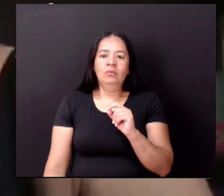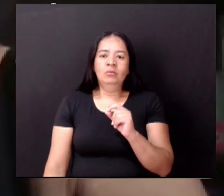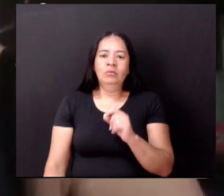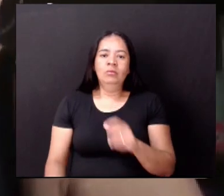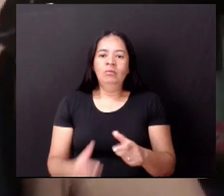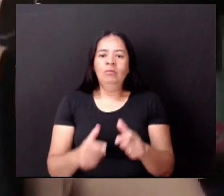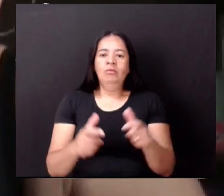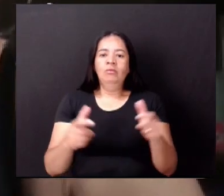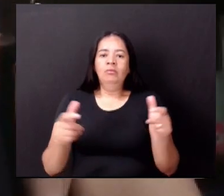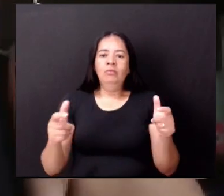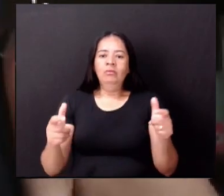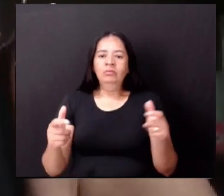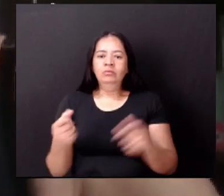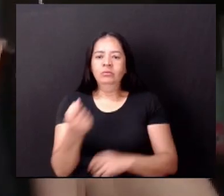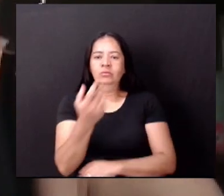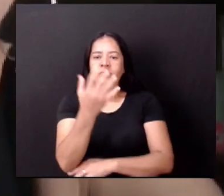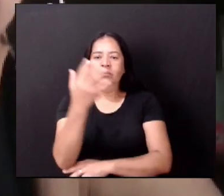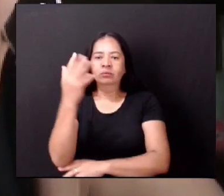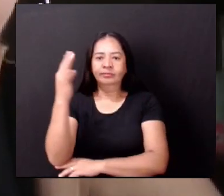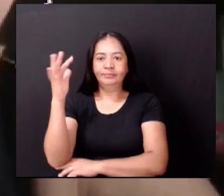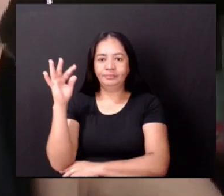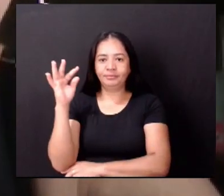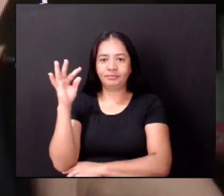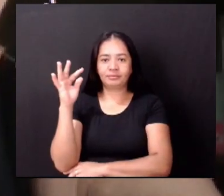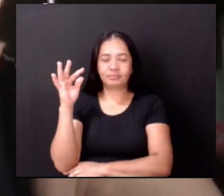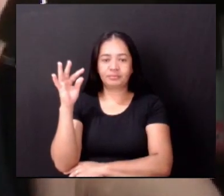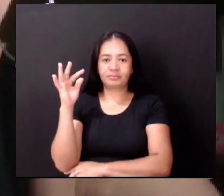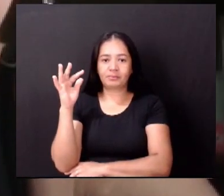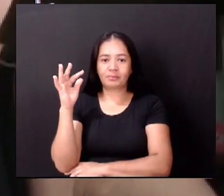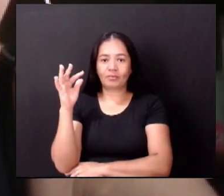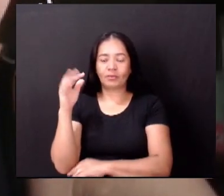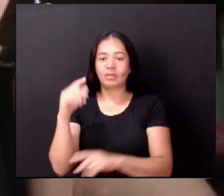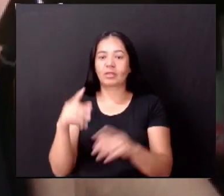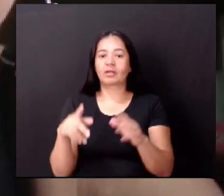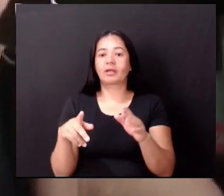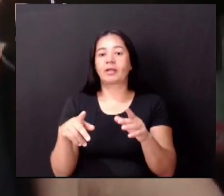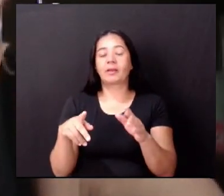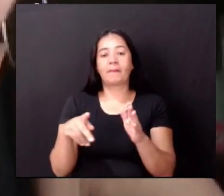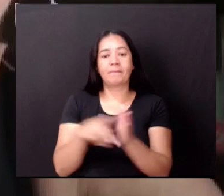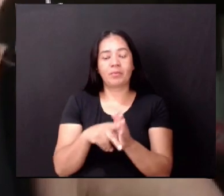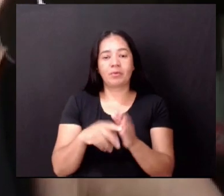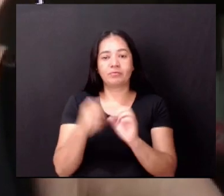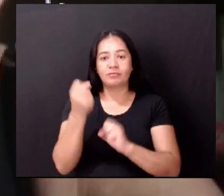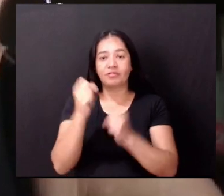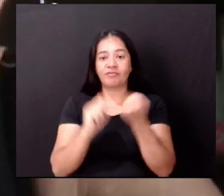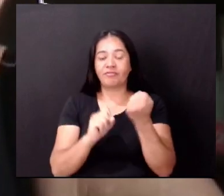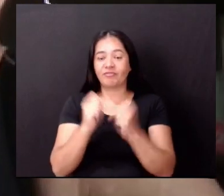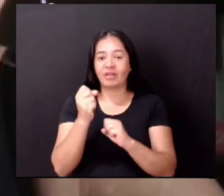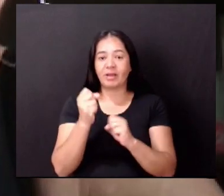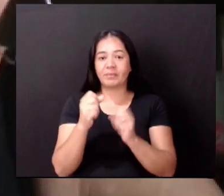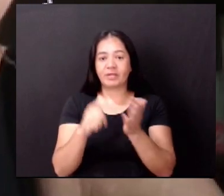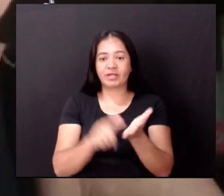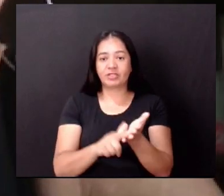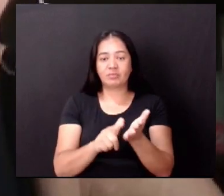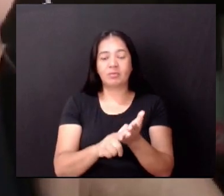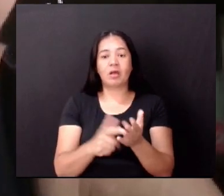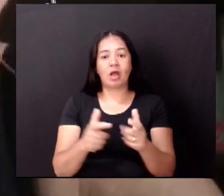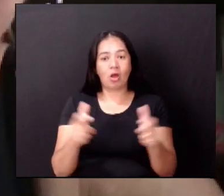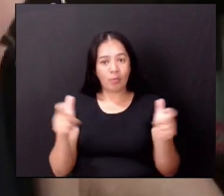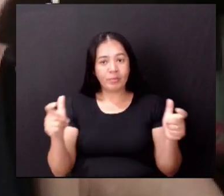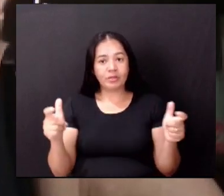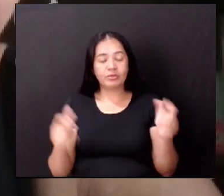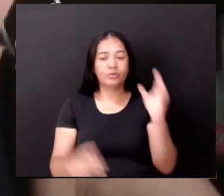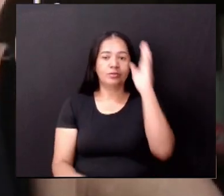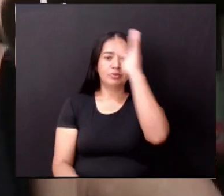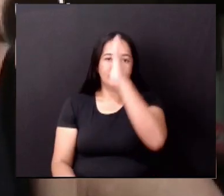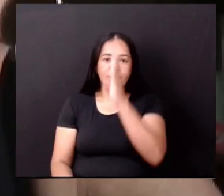assistido é ao aumento de plantas industriais de fabrico de papel. A fabricação dele